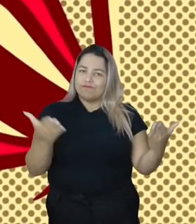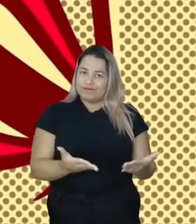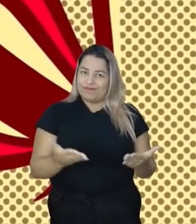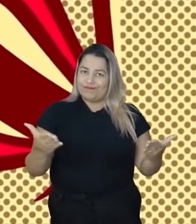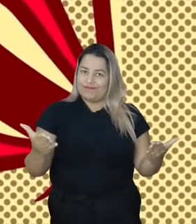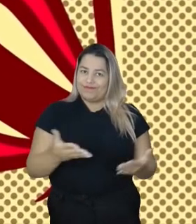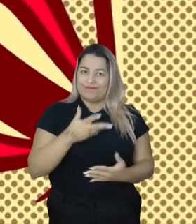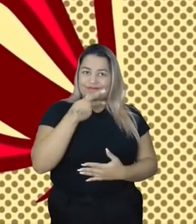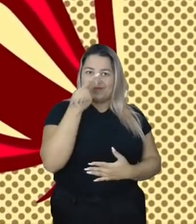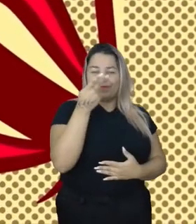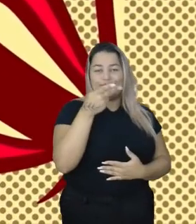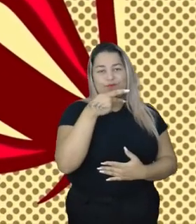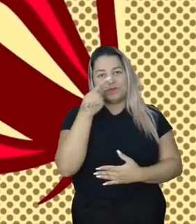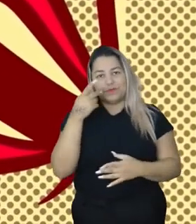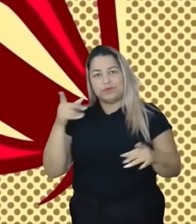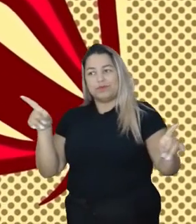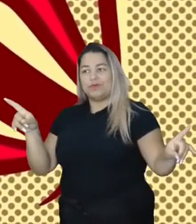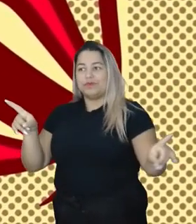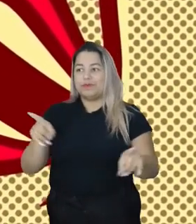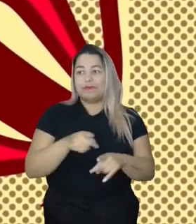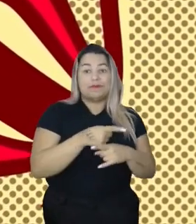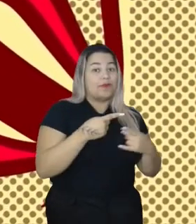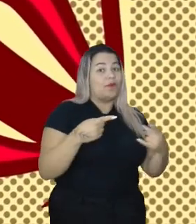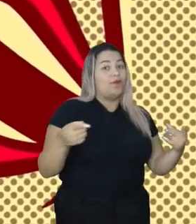agora eu vou falar.